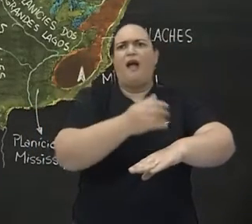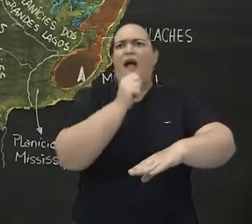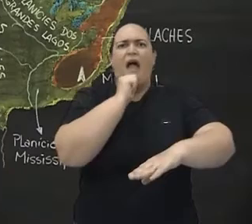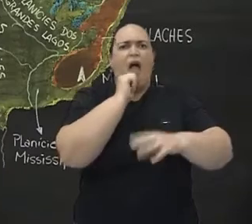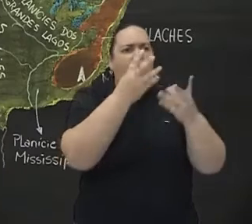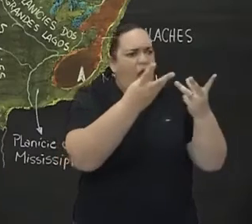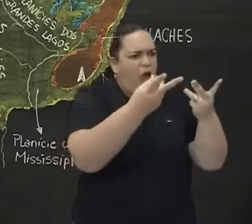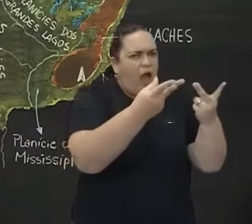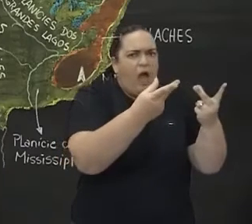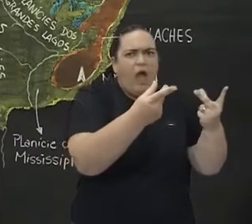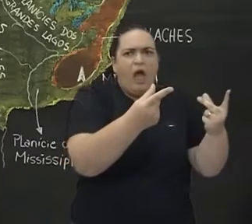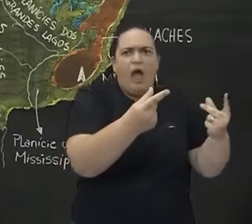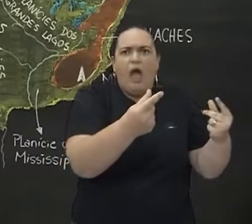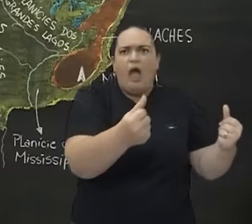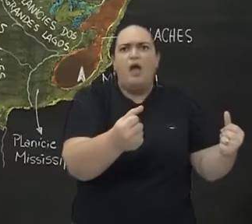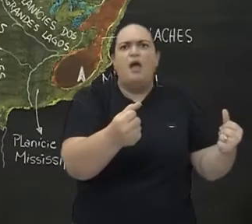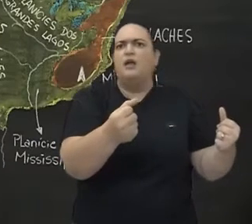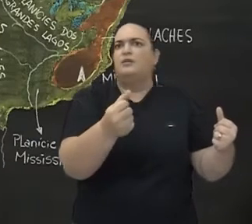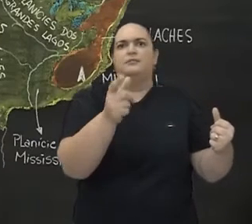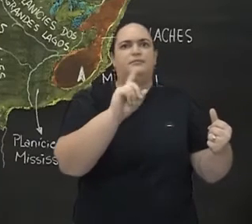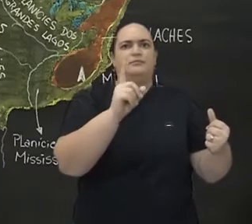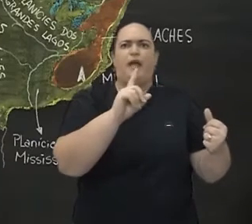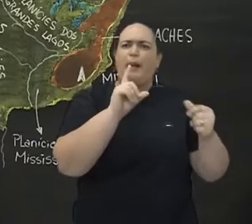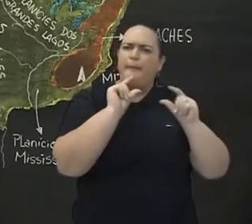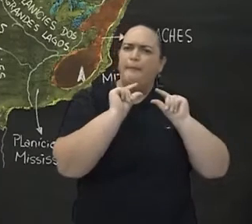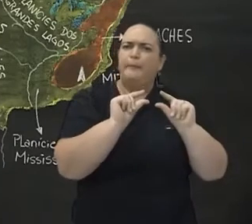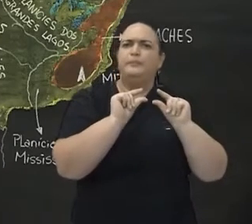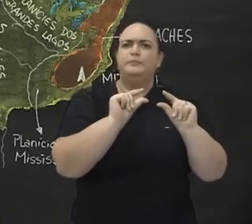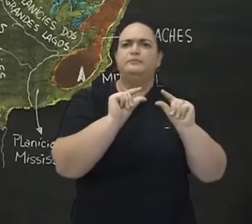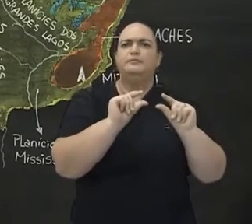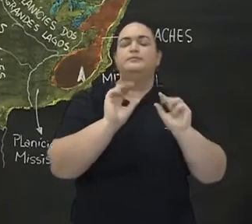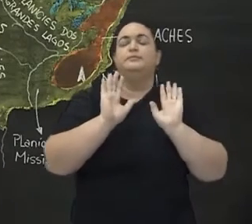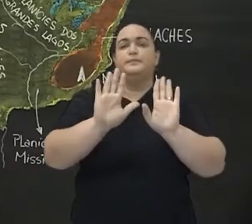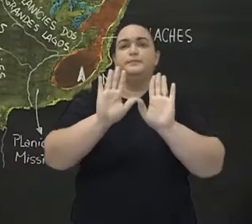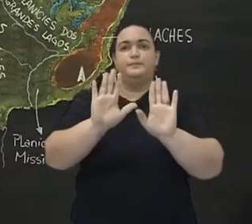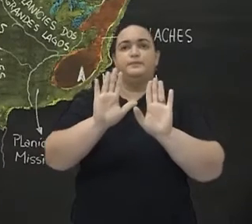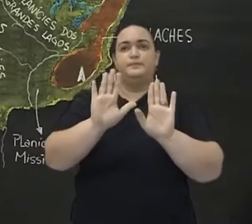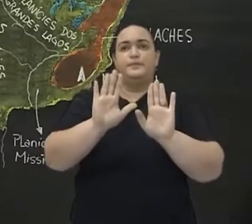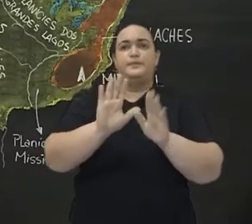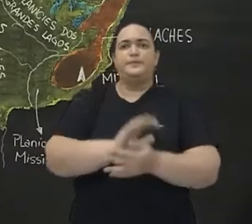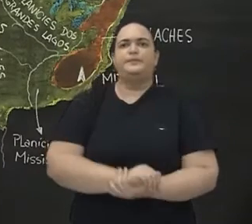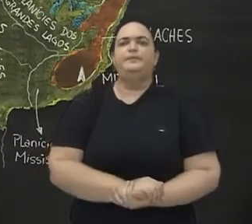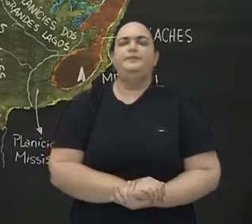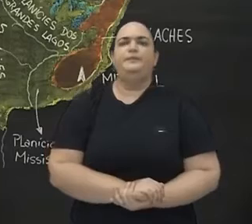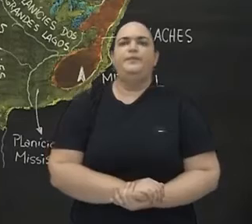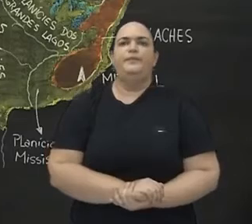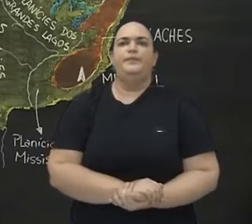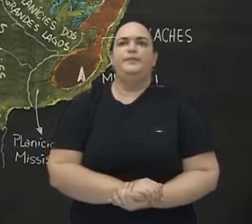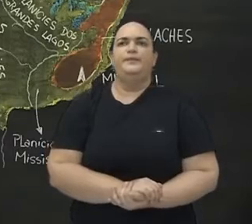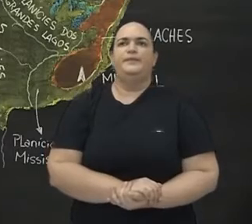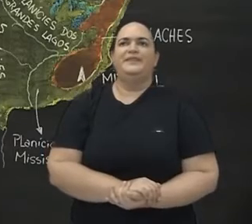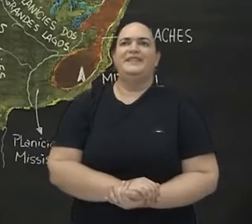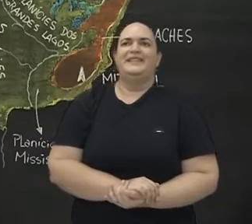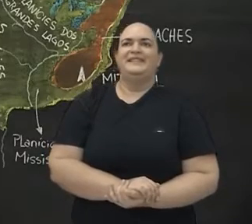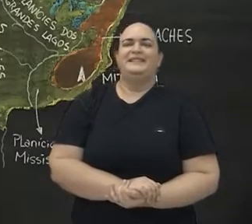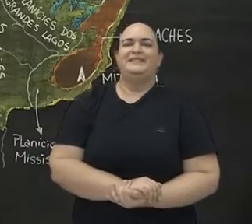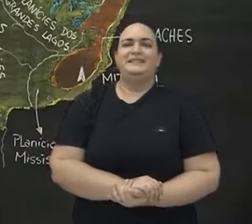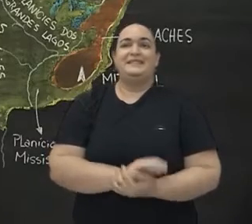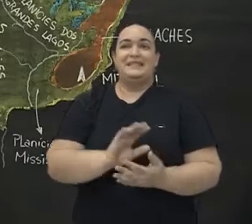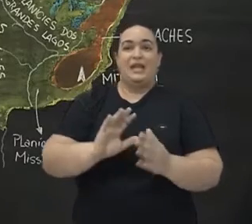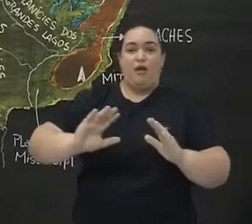aconteceu assim muito forte. Só que todos esses esculpimento, todo